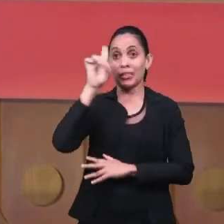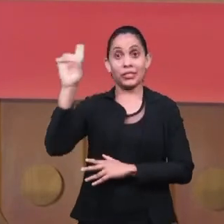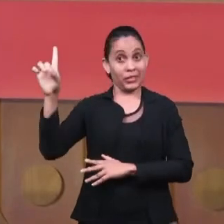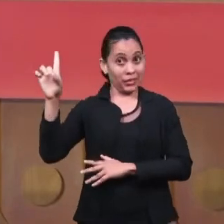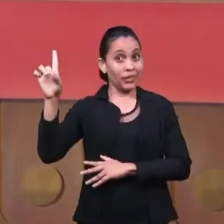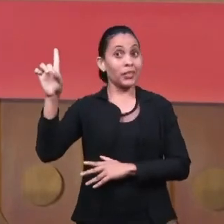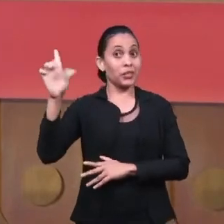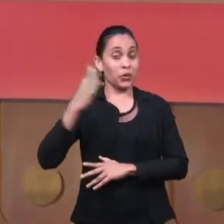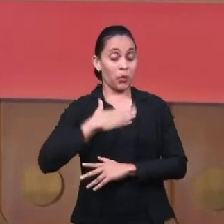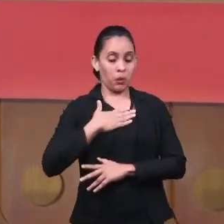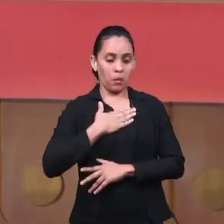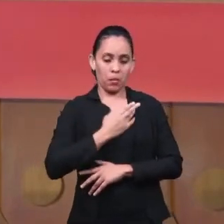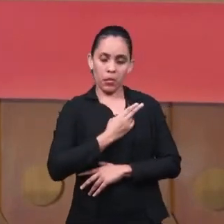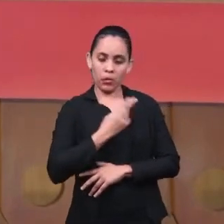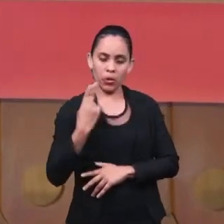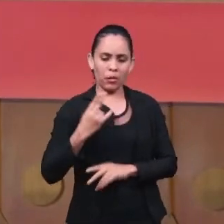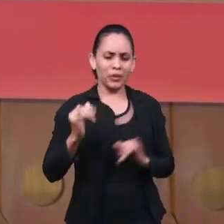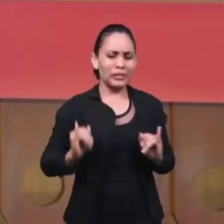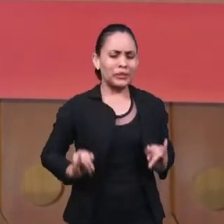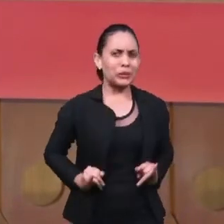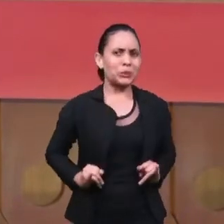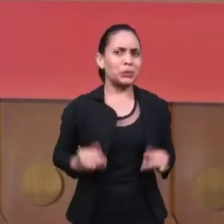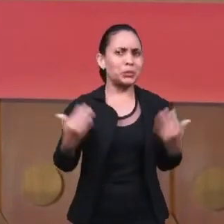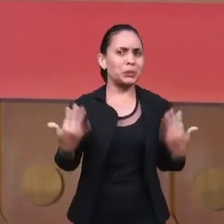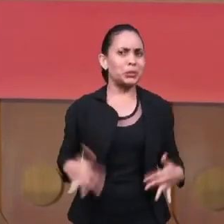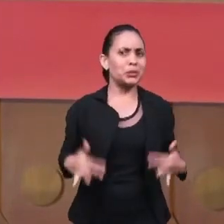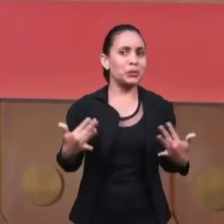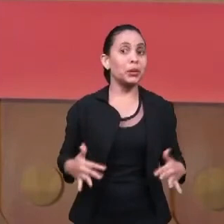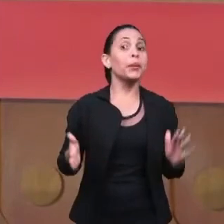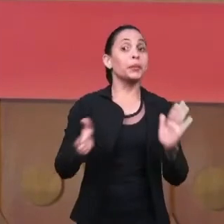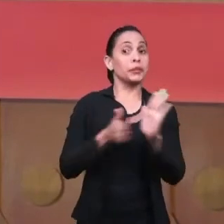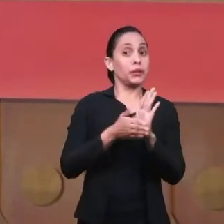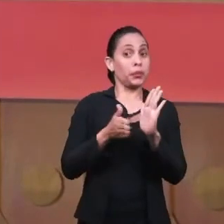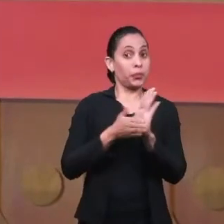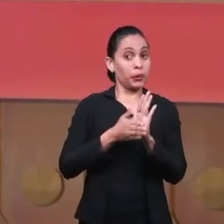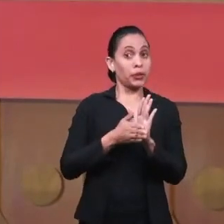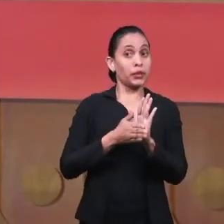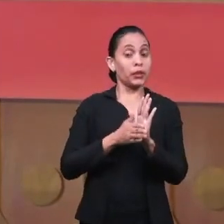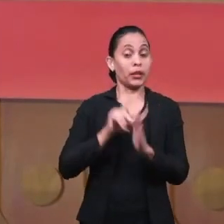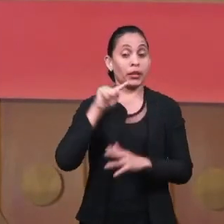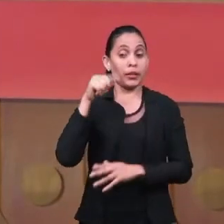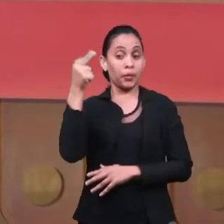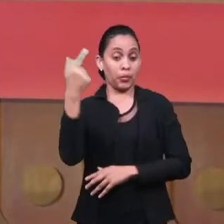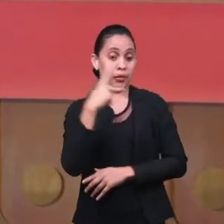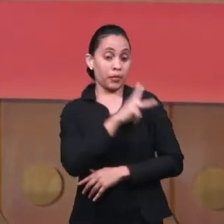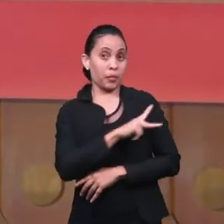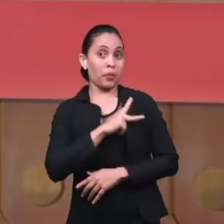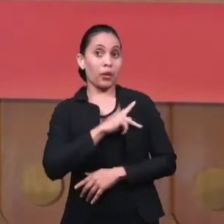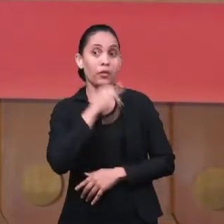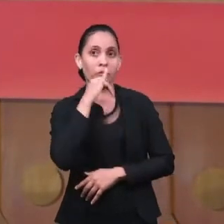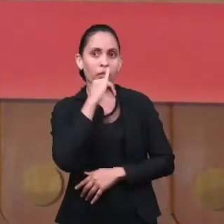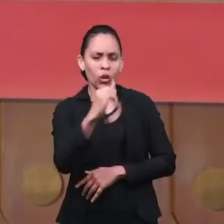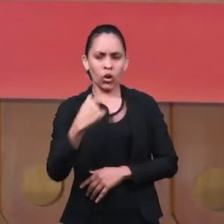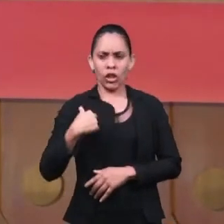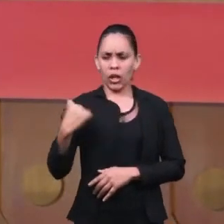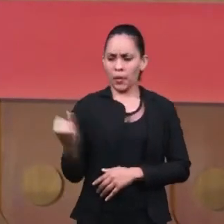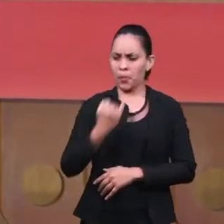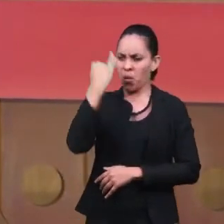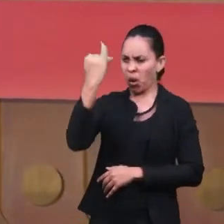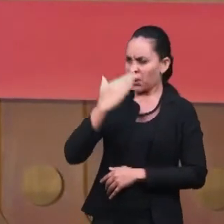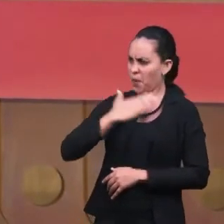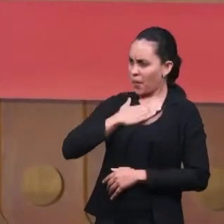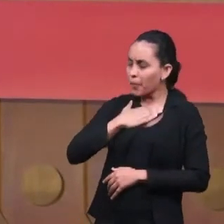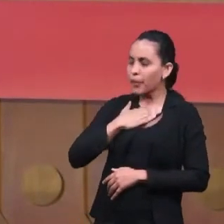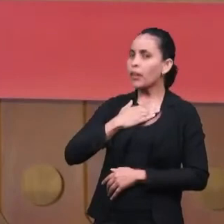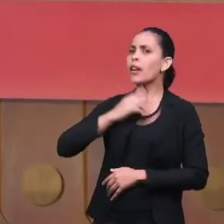padecer pelo meu nome. Projeto. E você encontra Paulo mais tarde dizendo, né? O que importa para mim? O que